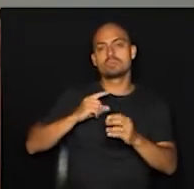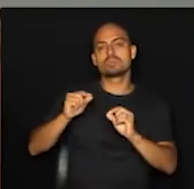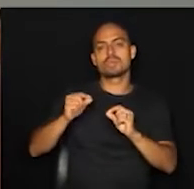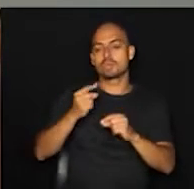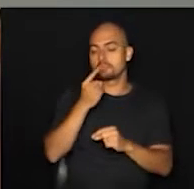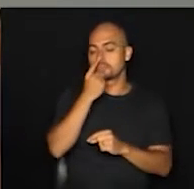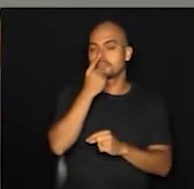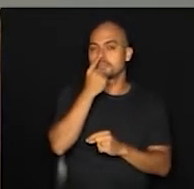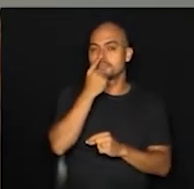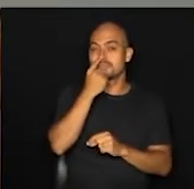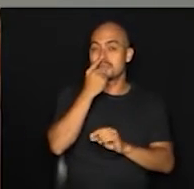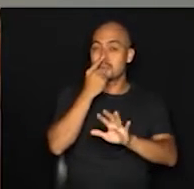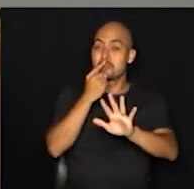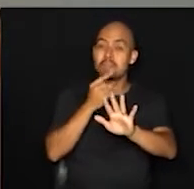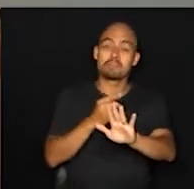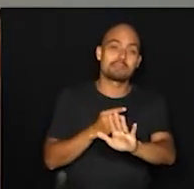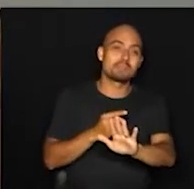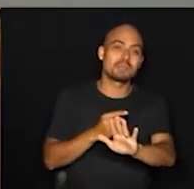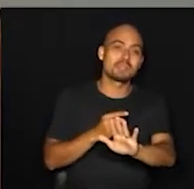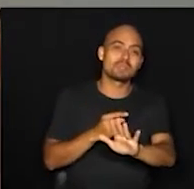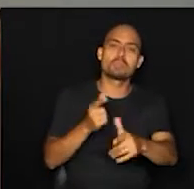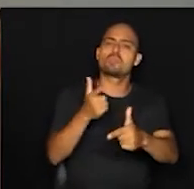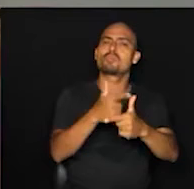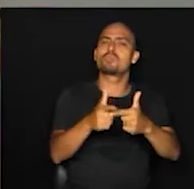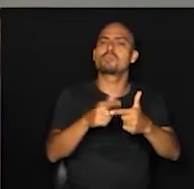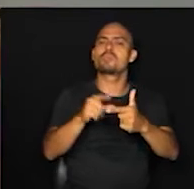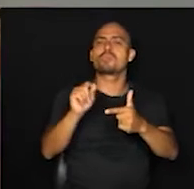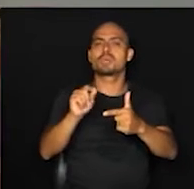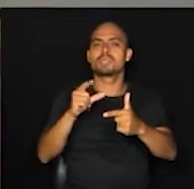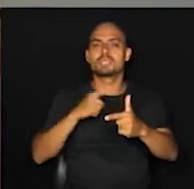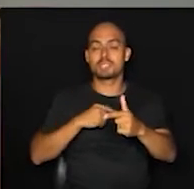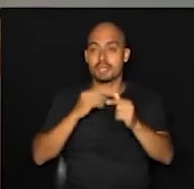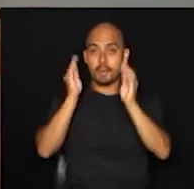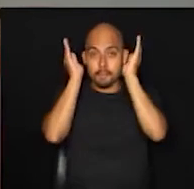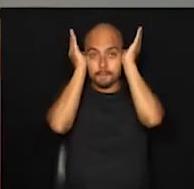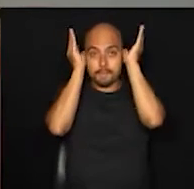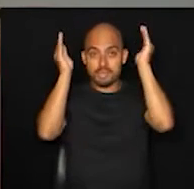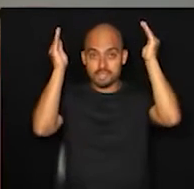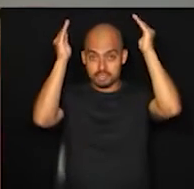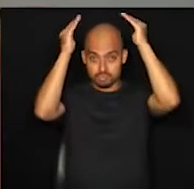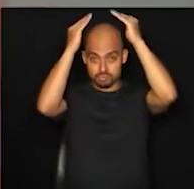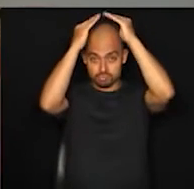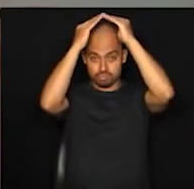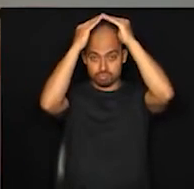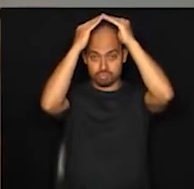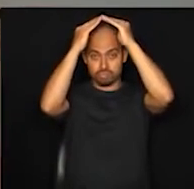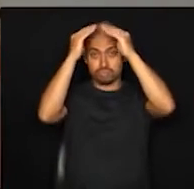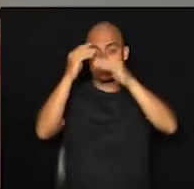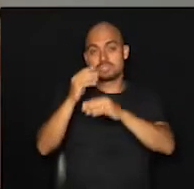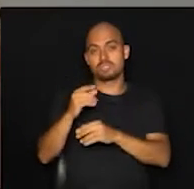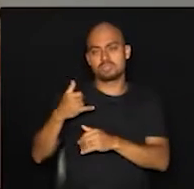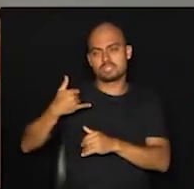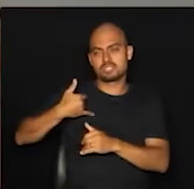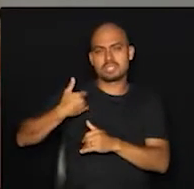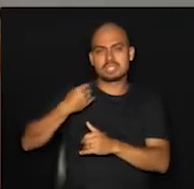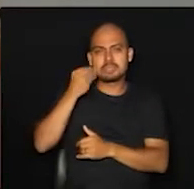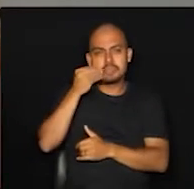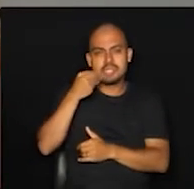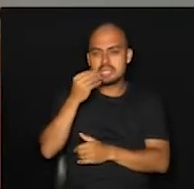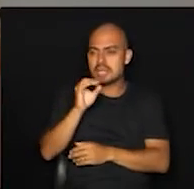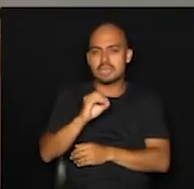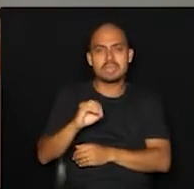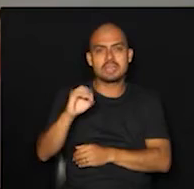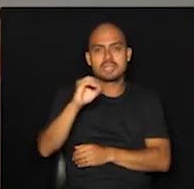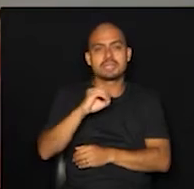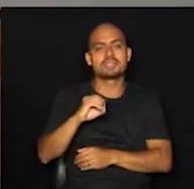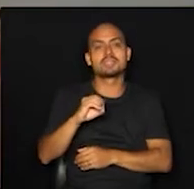A questão era que havia bispos jovens, ela mesma vai dizer, bispos jovens inexperientes, e